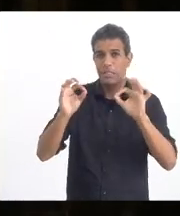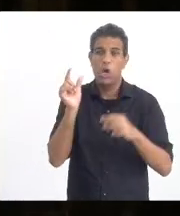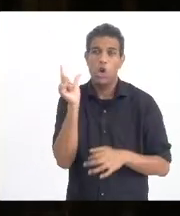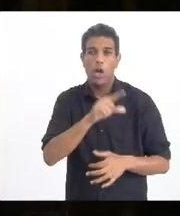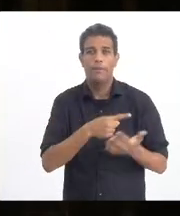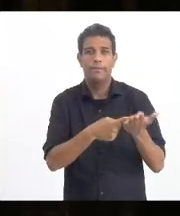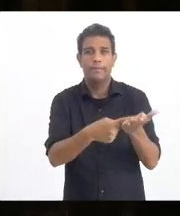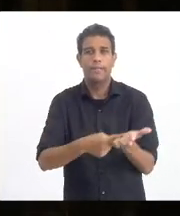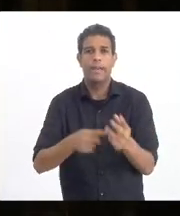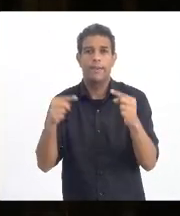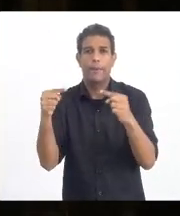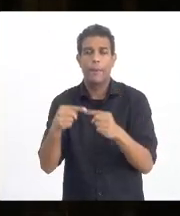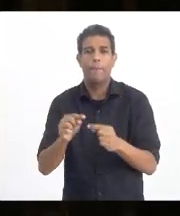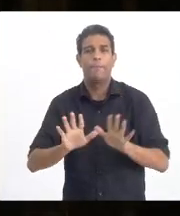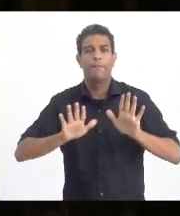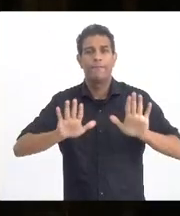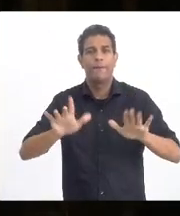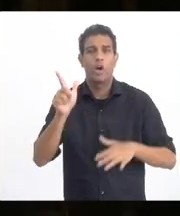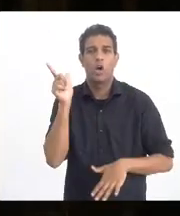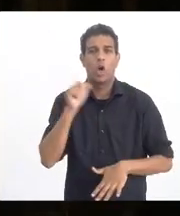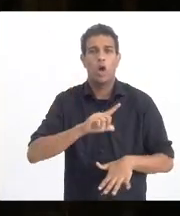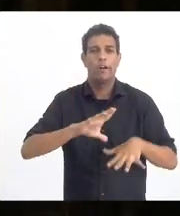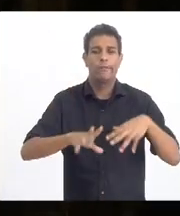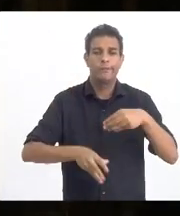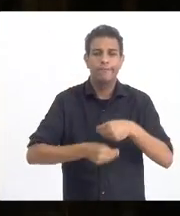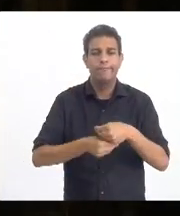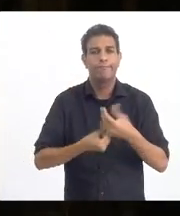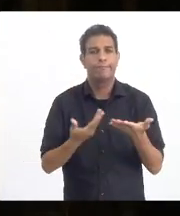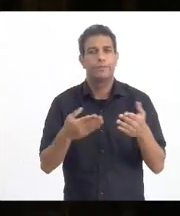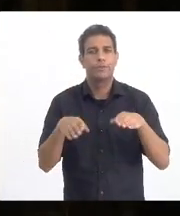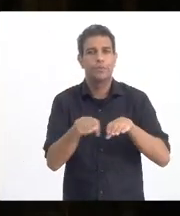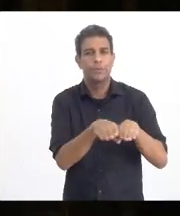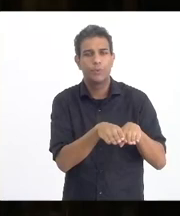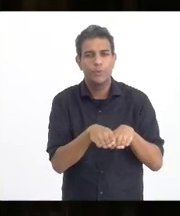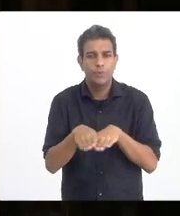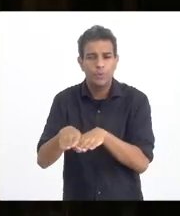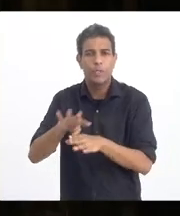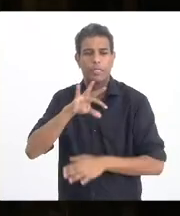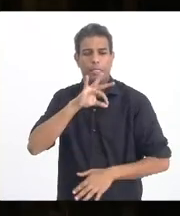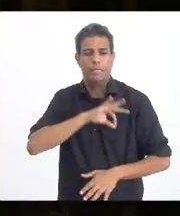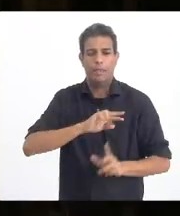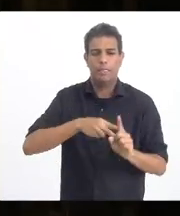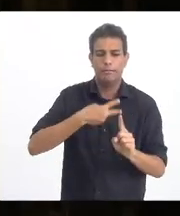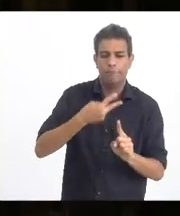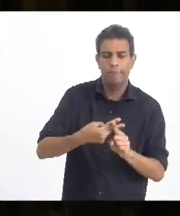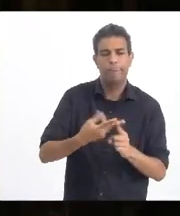fazer. Se vai fazer por subsídio, se vai igualar as gratificações,